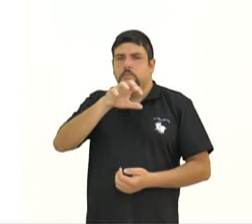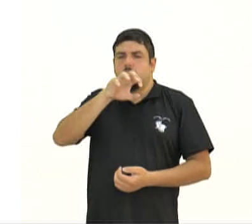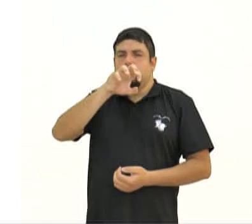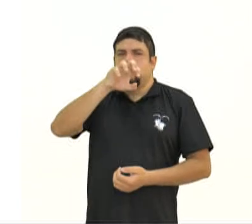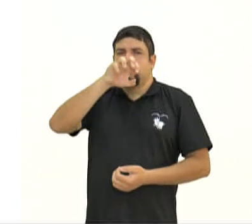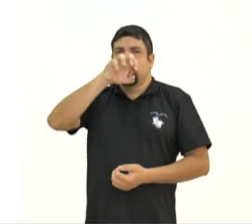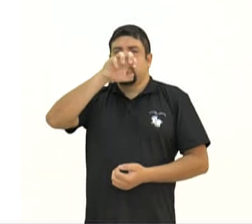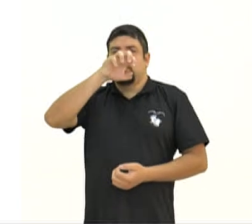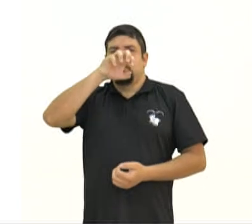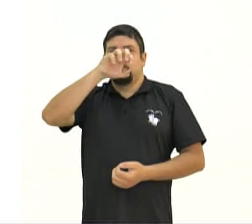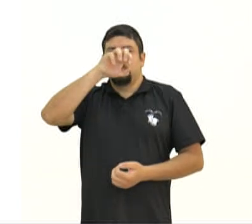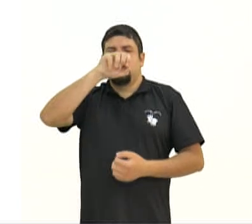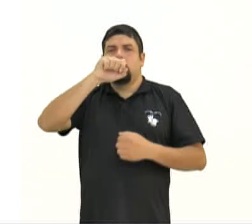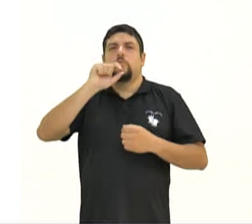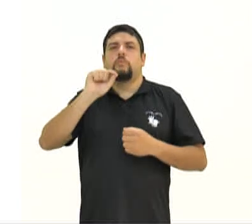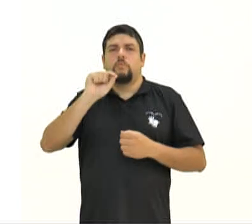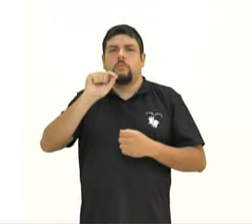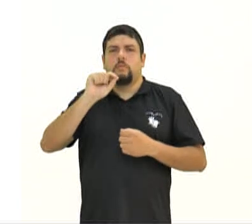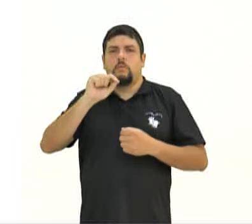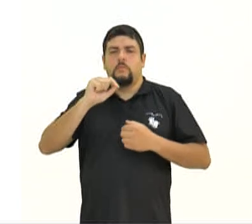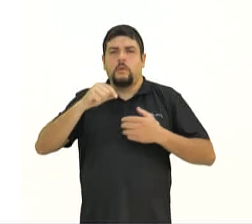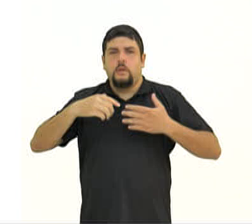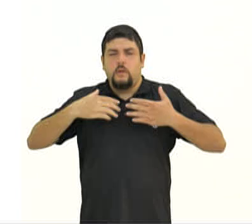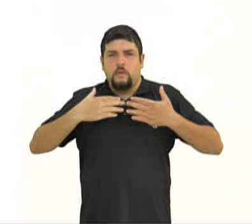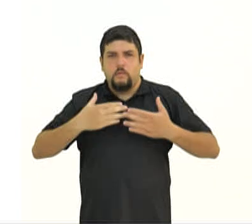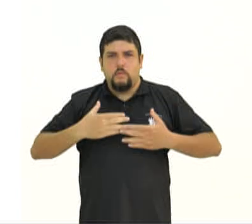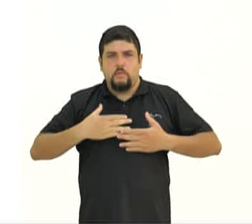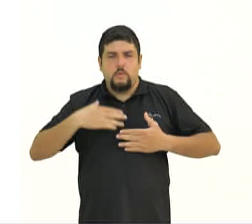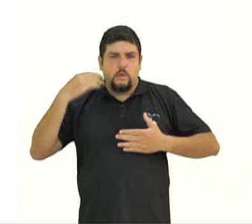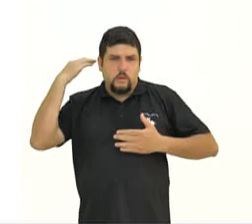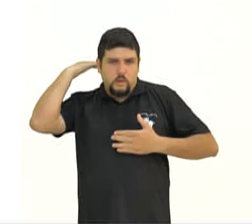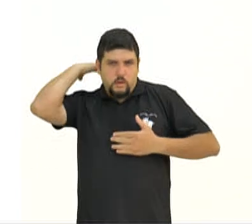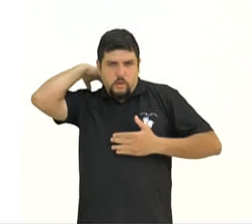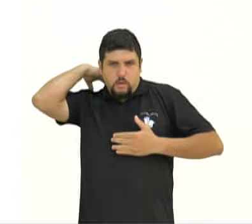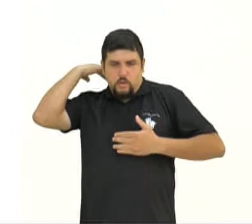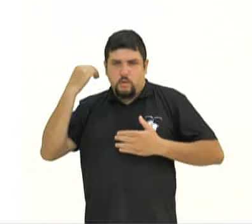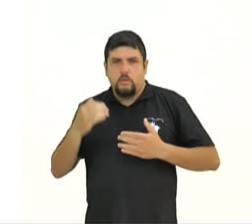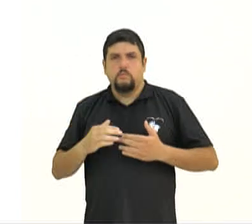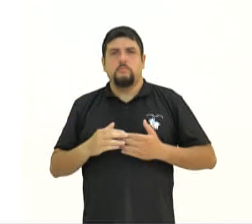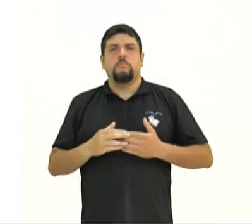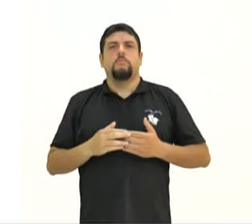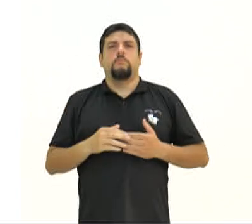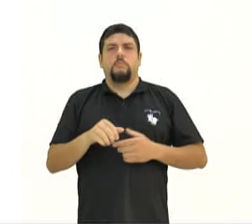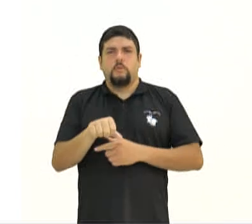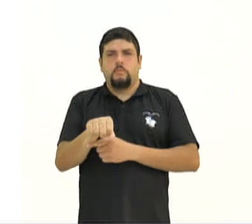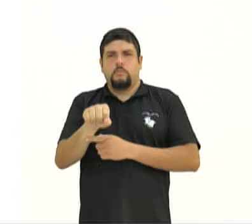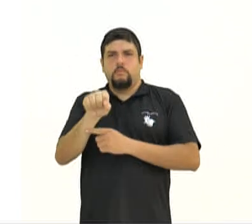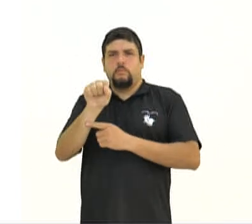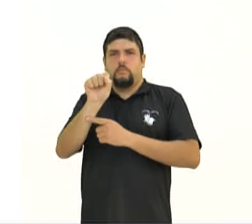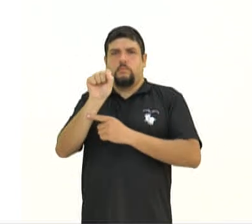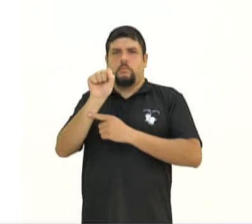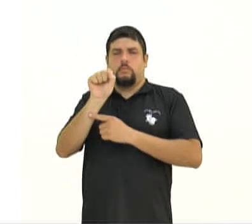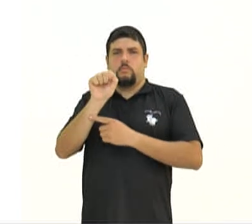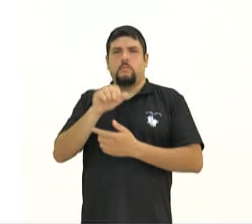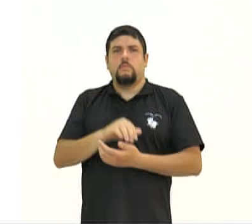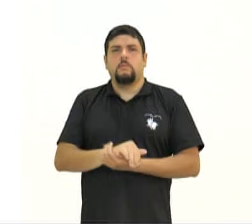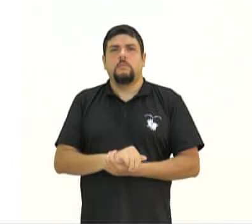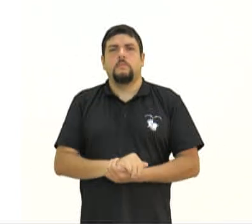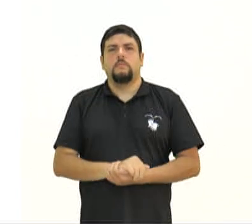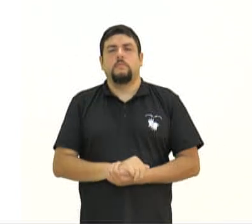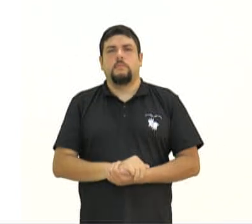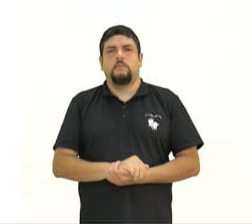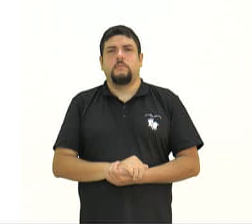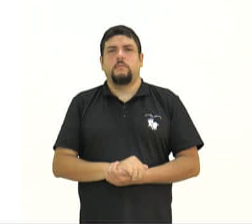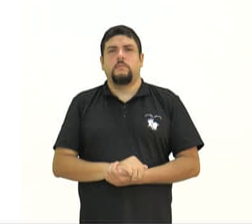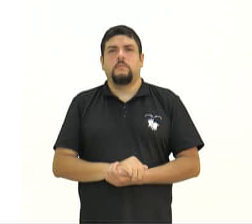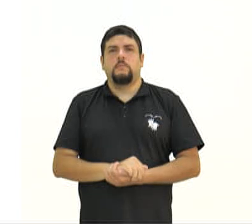profundamente enquanto você sobe, levanta suas costas, arqueando-la sem despegar as mãos,